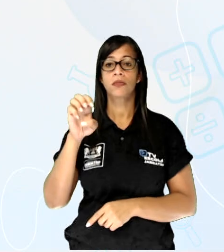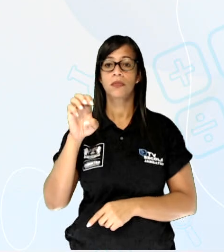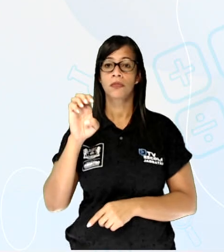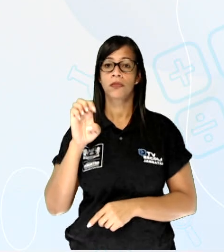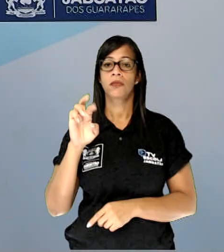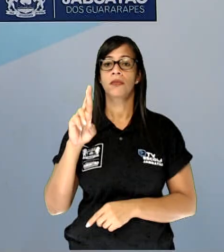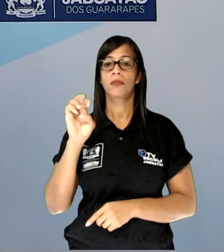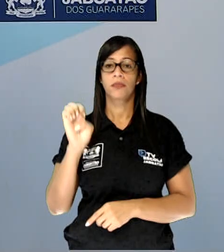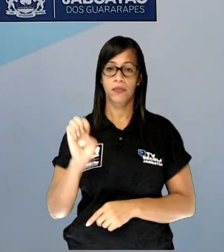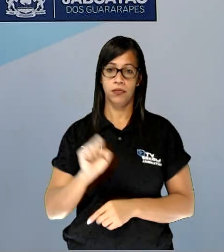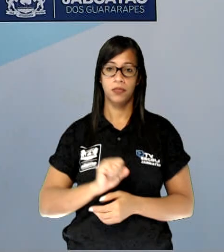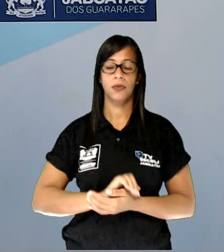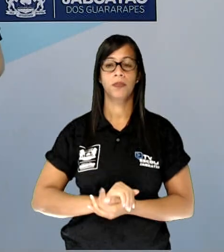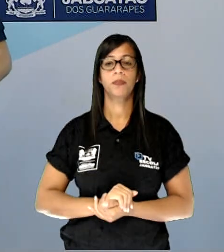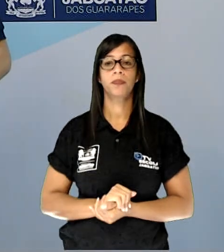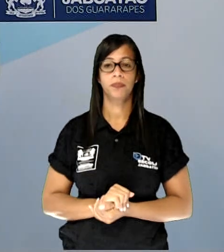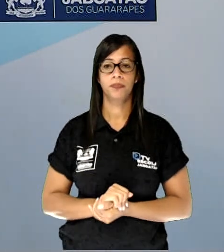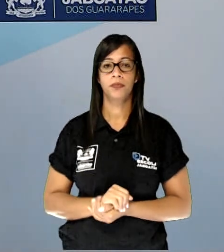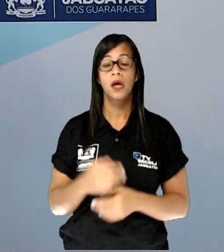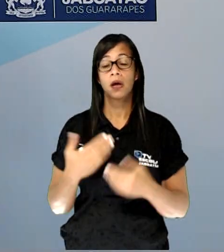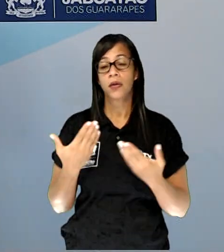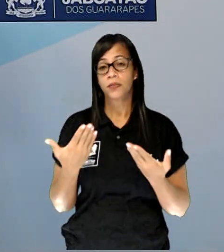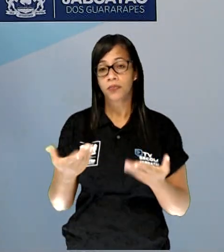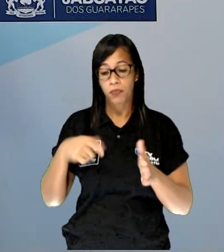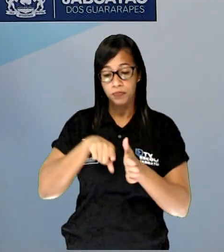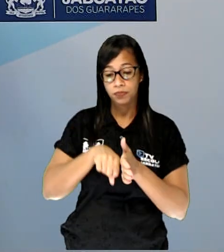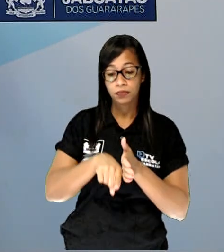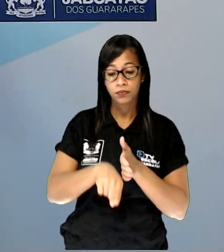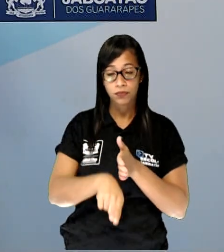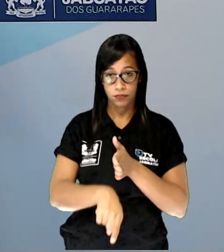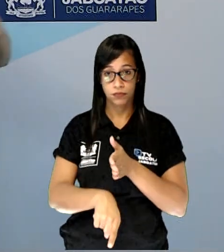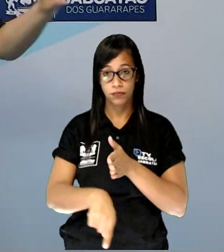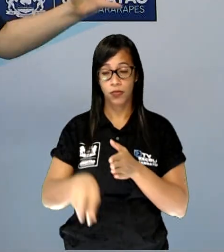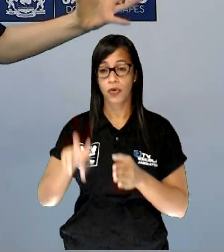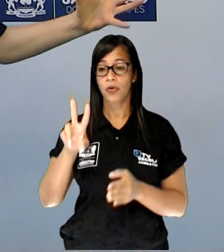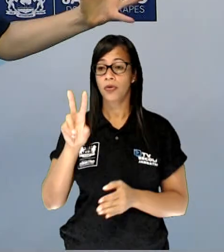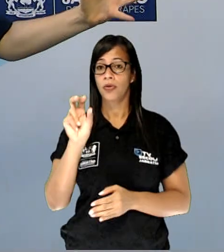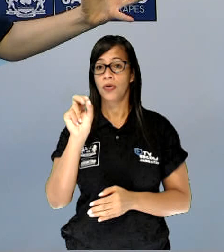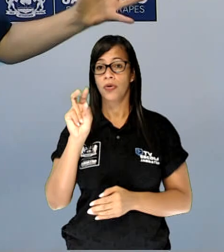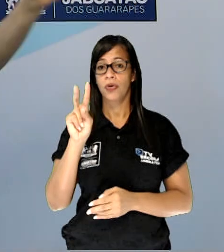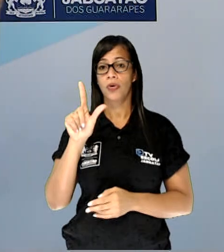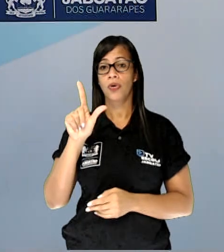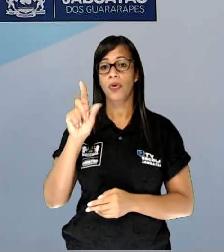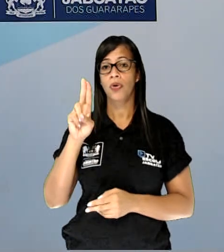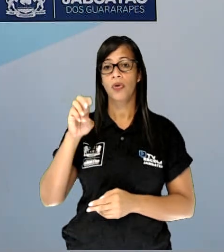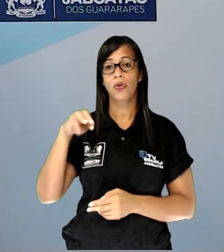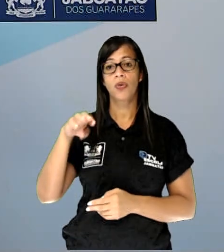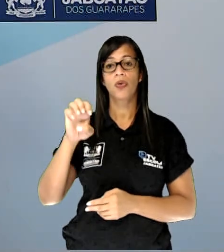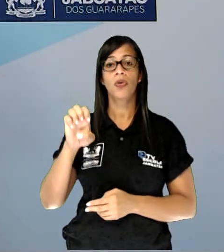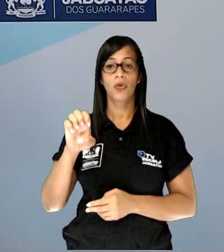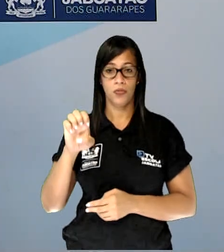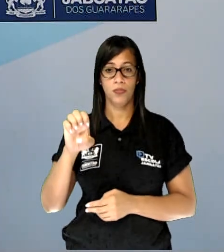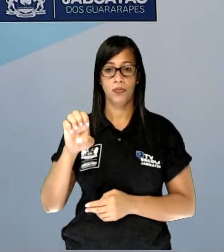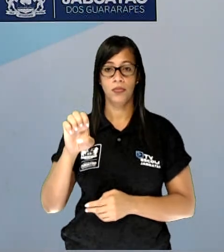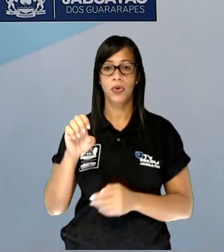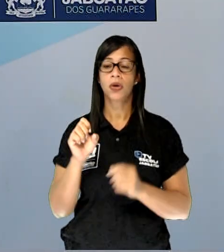chamada de volume. O volume do som, ele pode ser alto, mas ele também pode